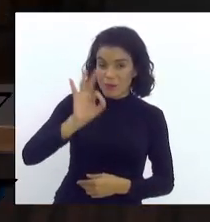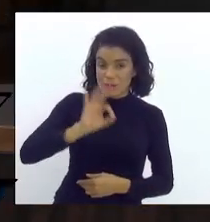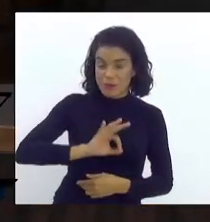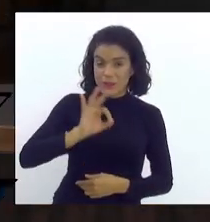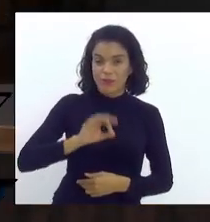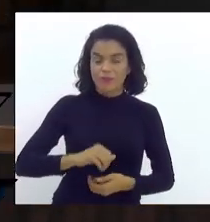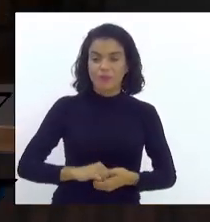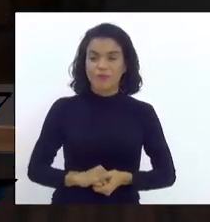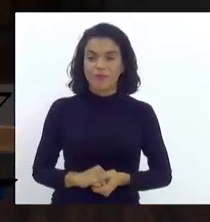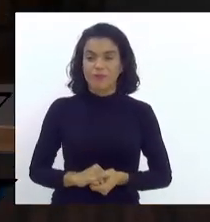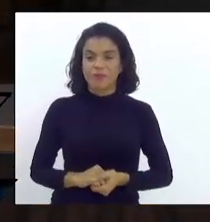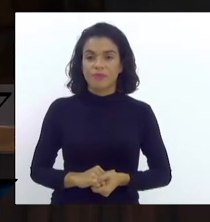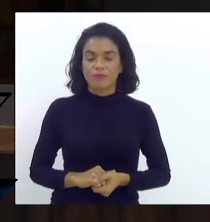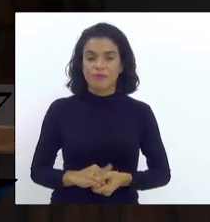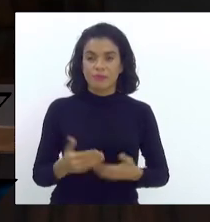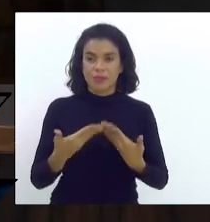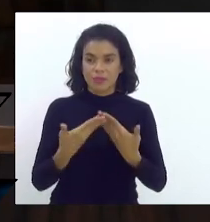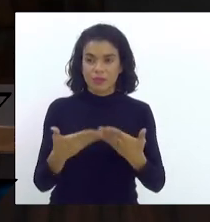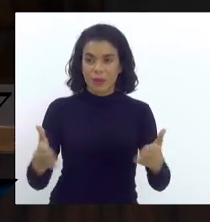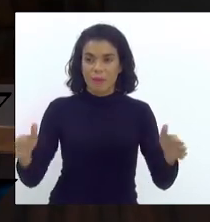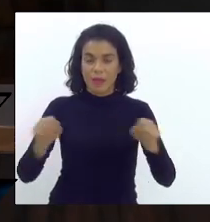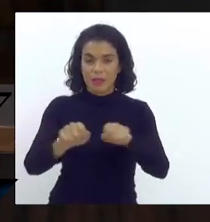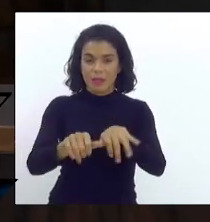aberta a sessão.